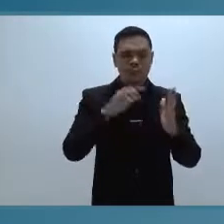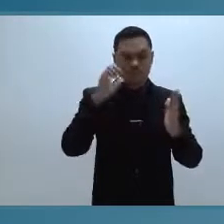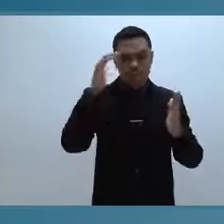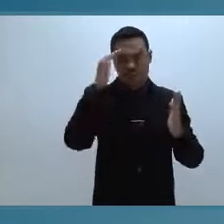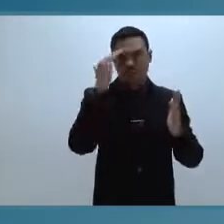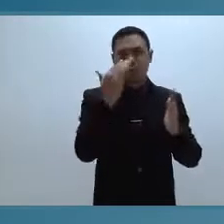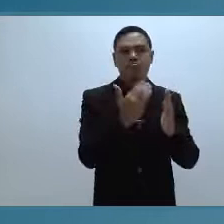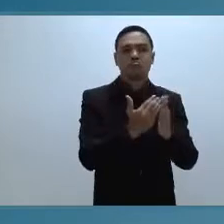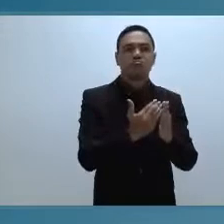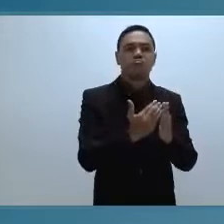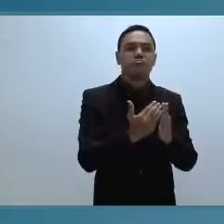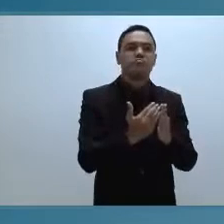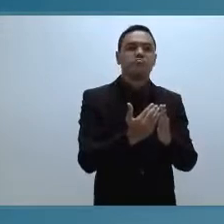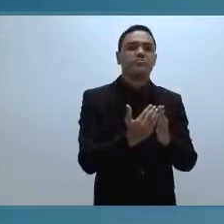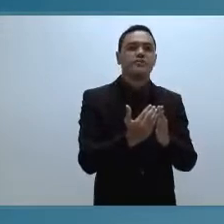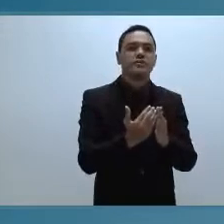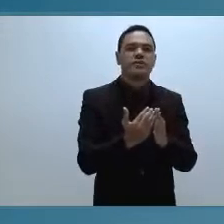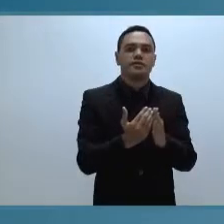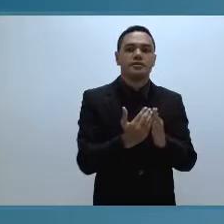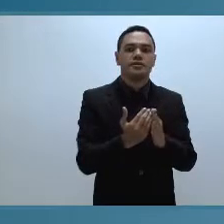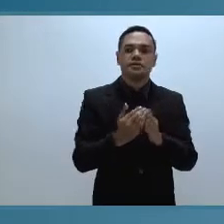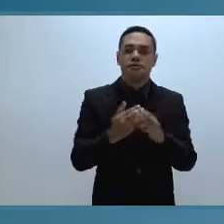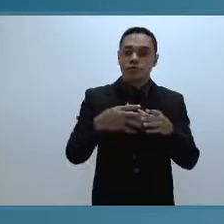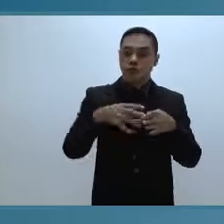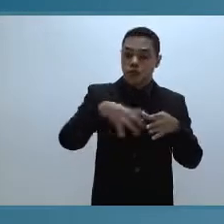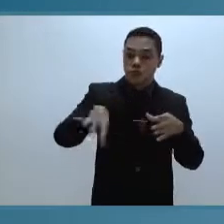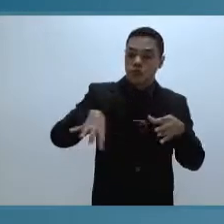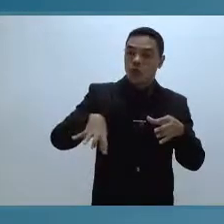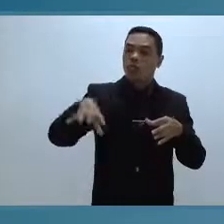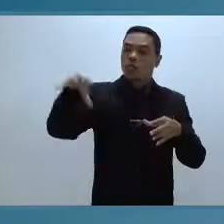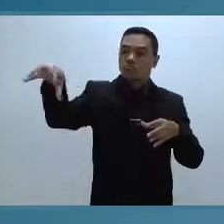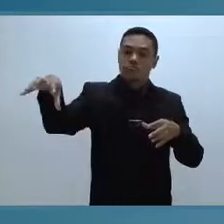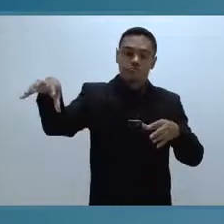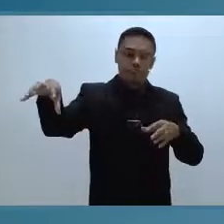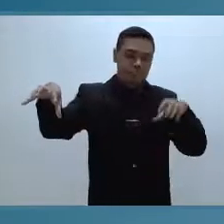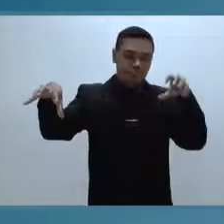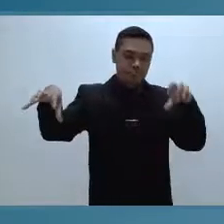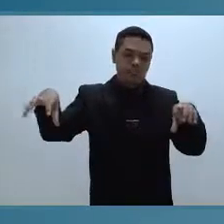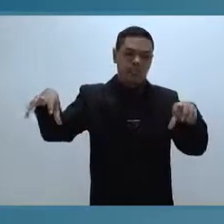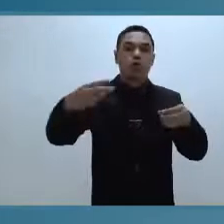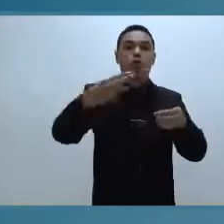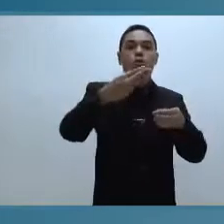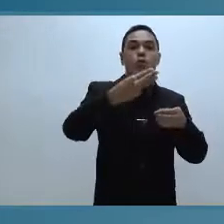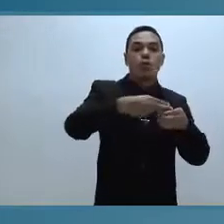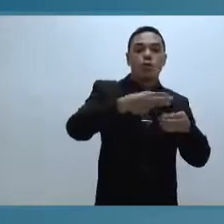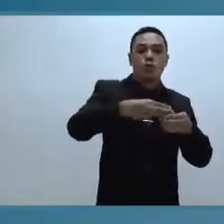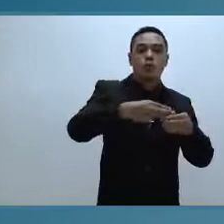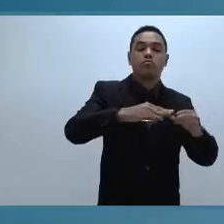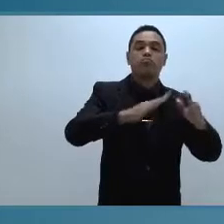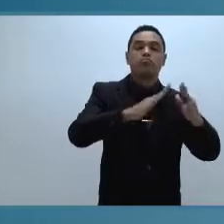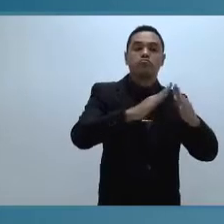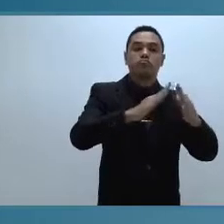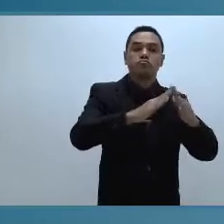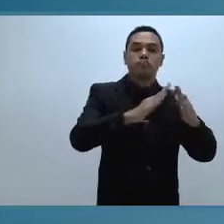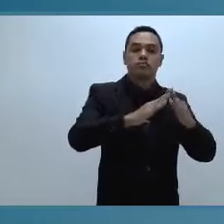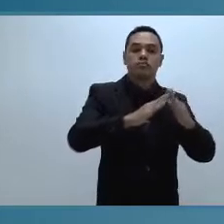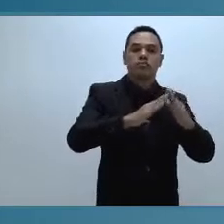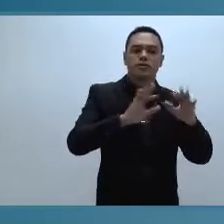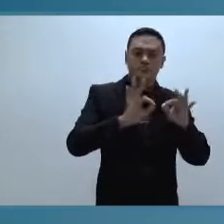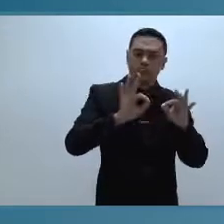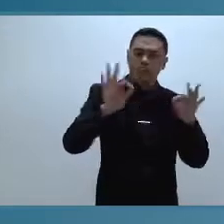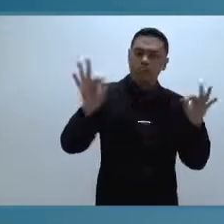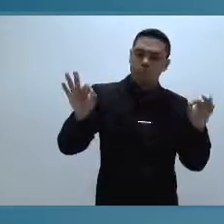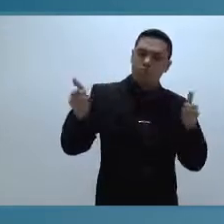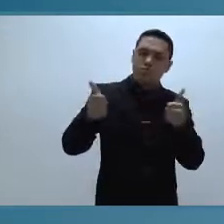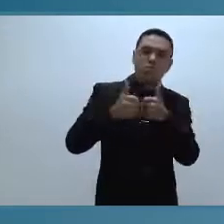que a distância entre o município da comarca da qual é titular e o município que pretende residir é de apenas 49